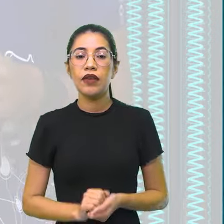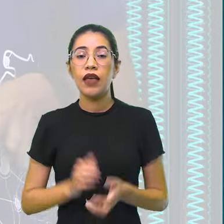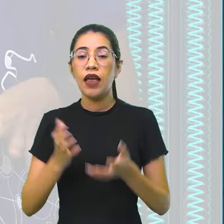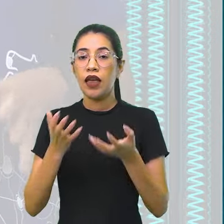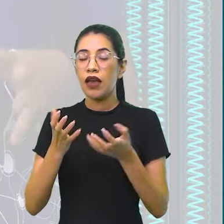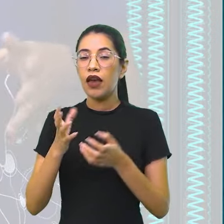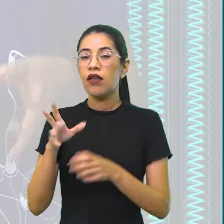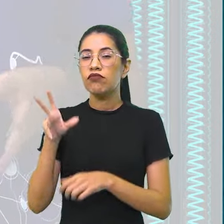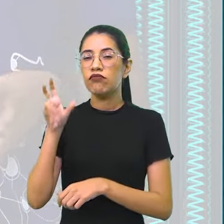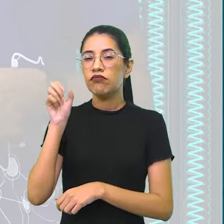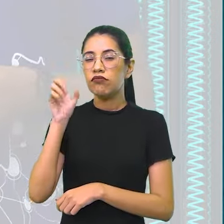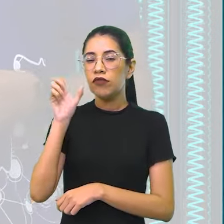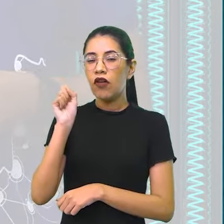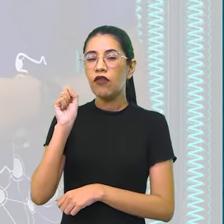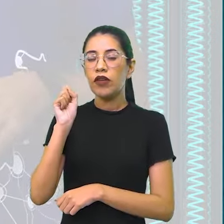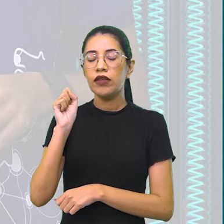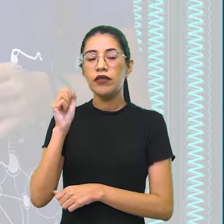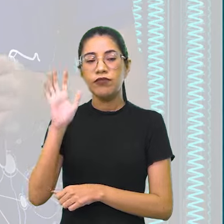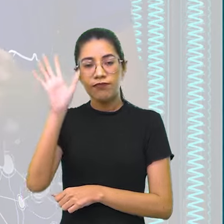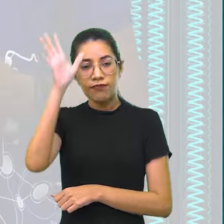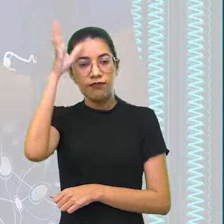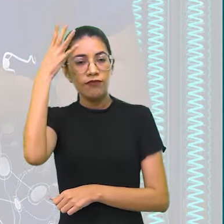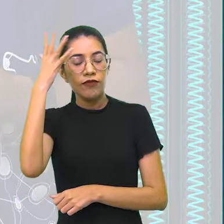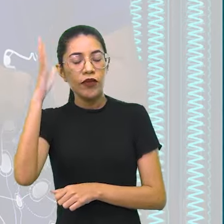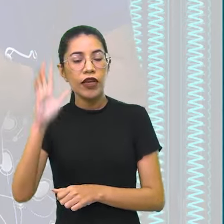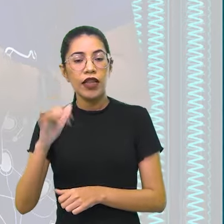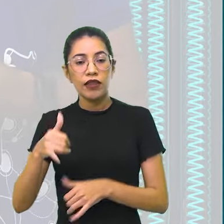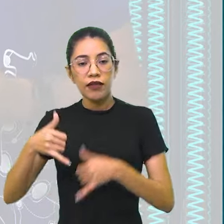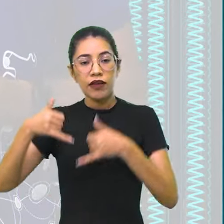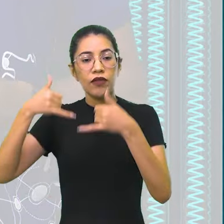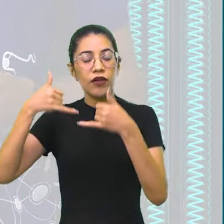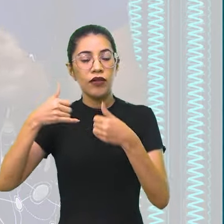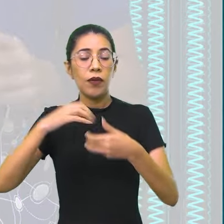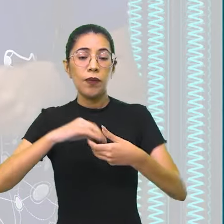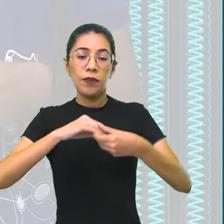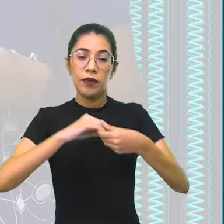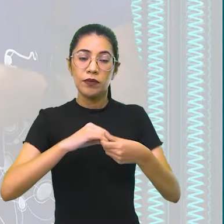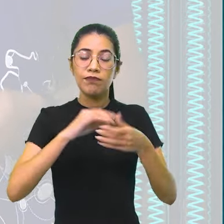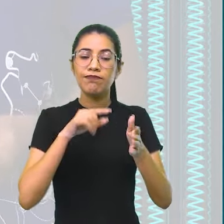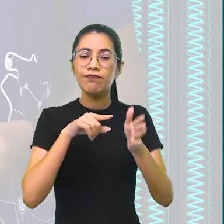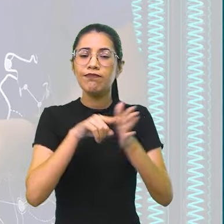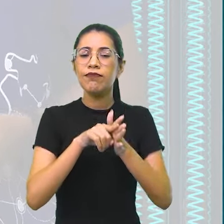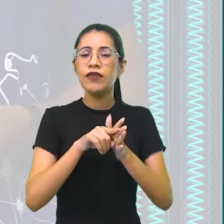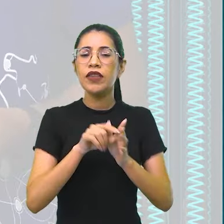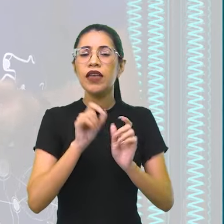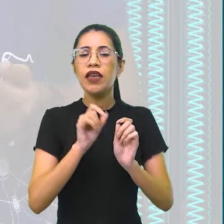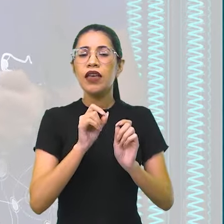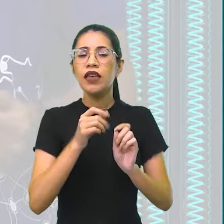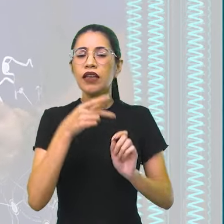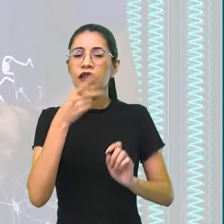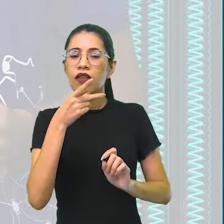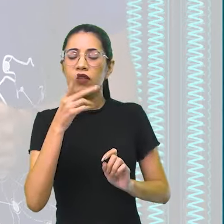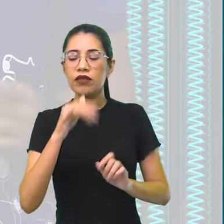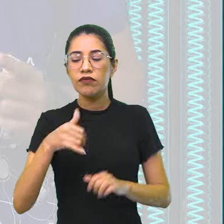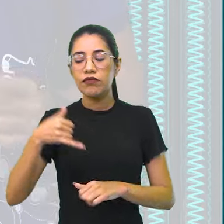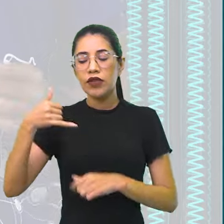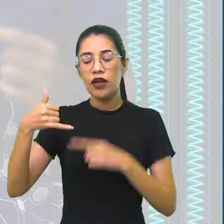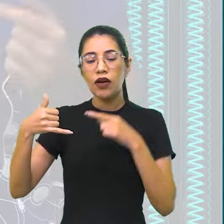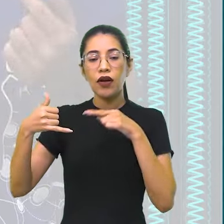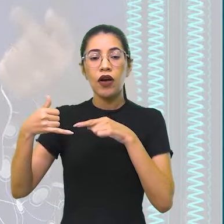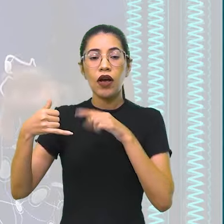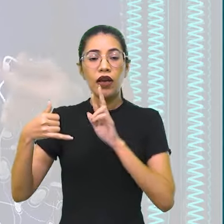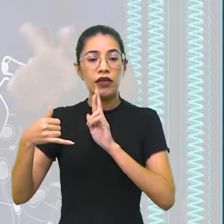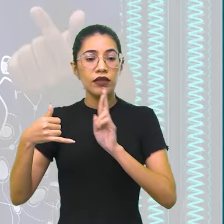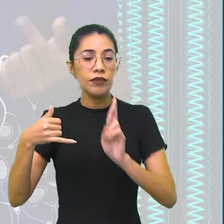voz, resolveu telefonar. Cumprimentou e perguntou quem estava falando. Do outro lado,